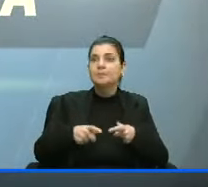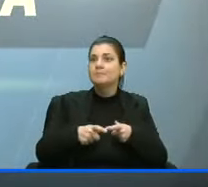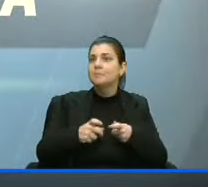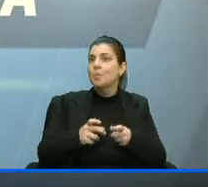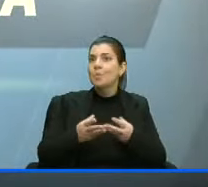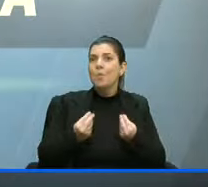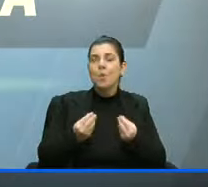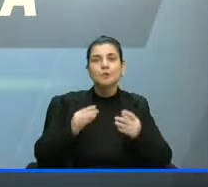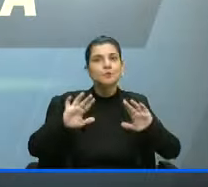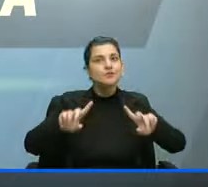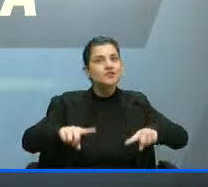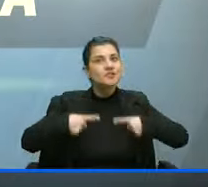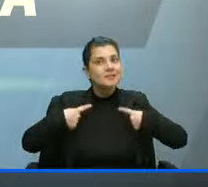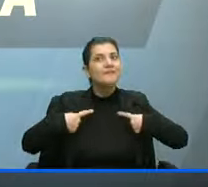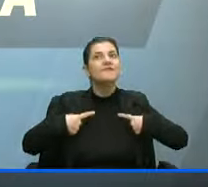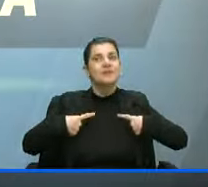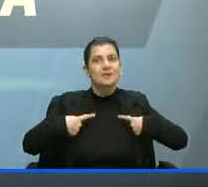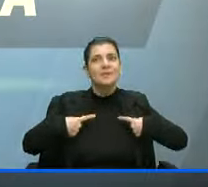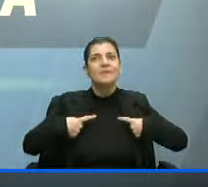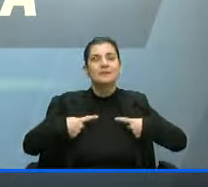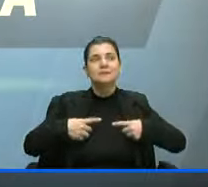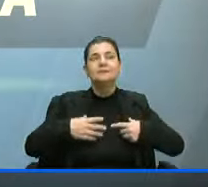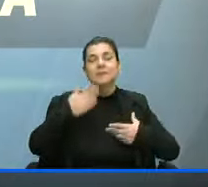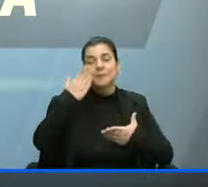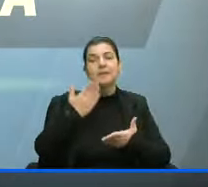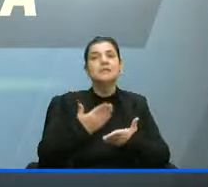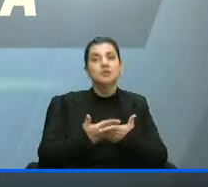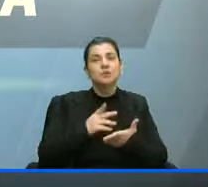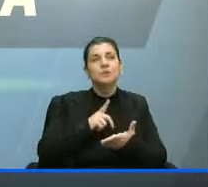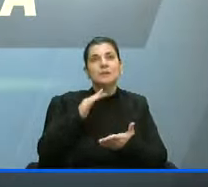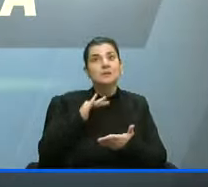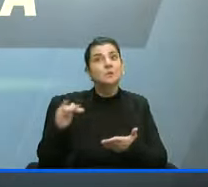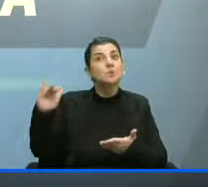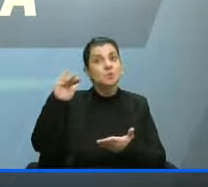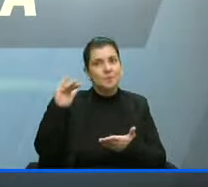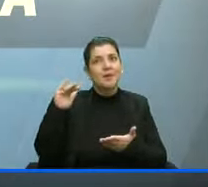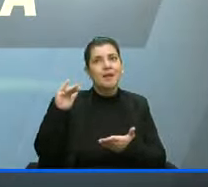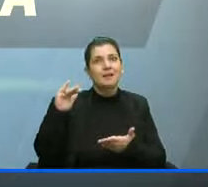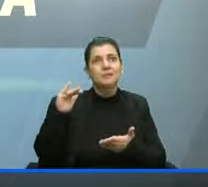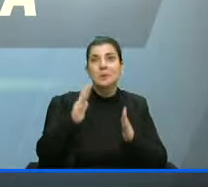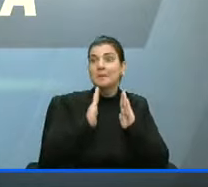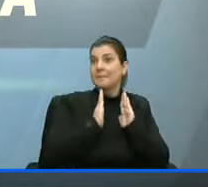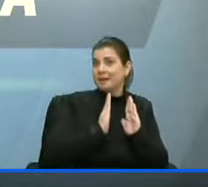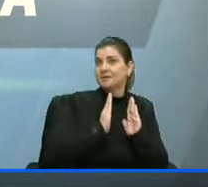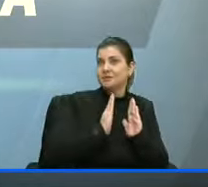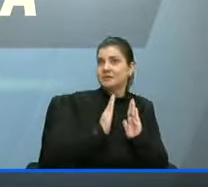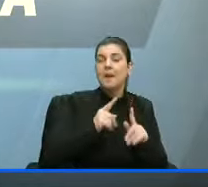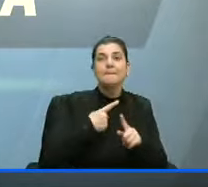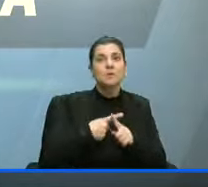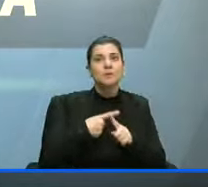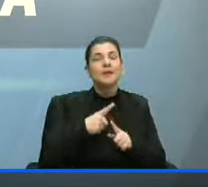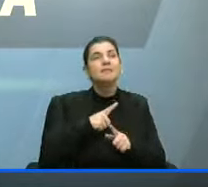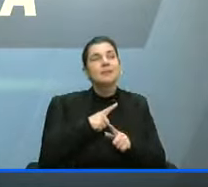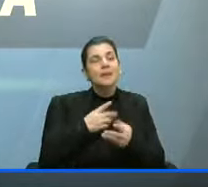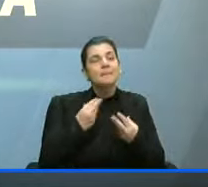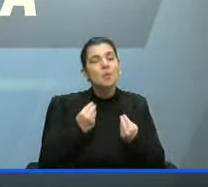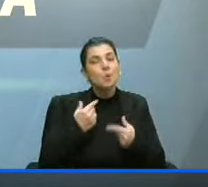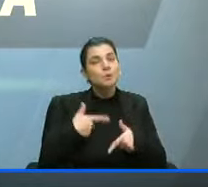desafio. Que foi, que eu acredito sim, que tenha sido superado em partes, tá? Porque existe sim uma grande demanda